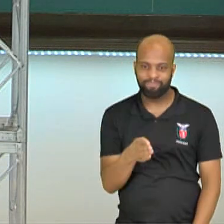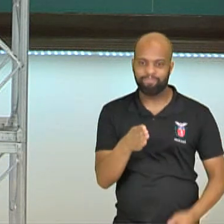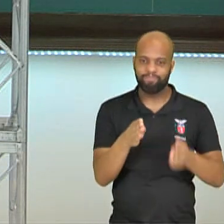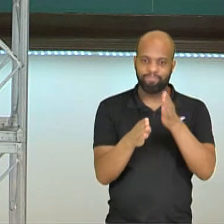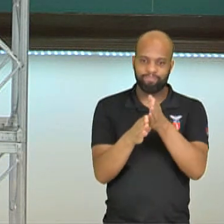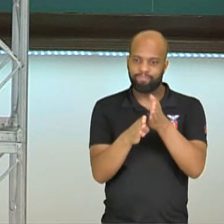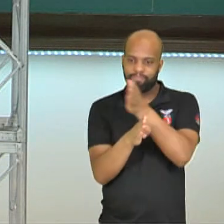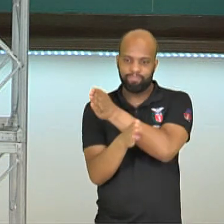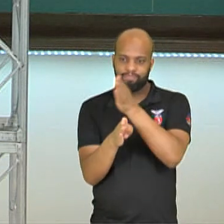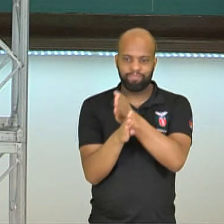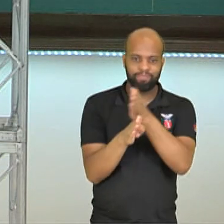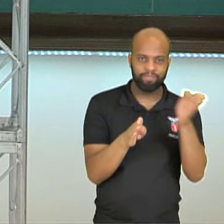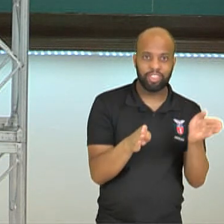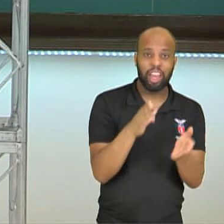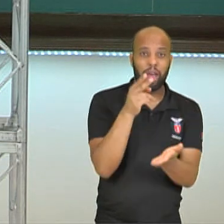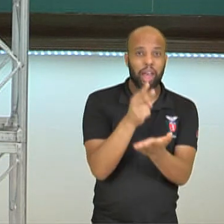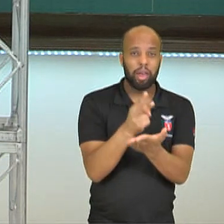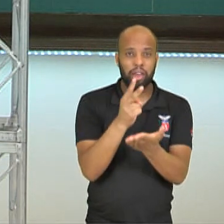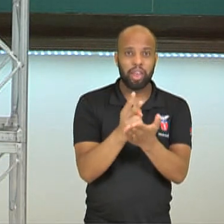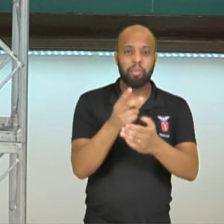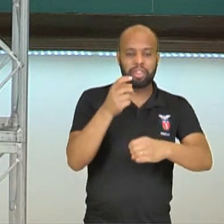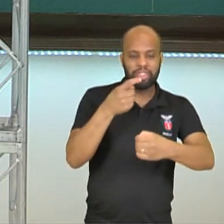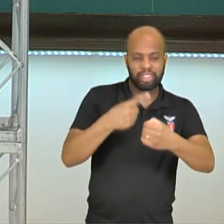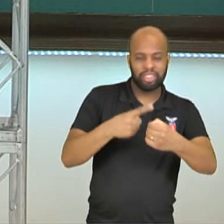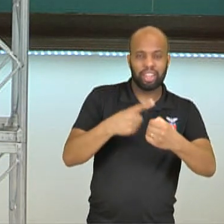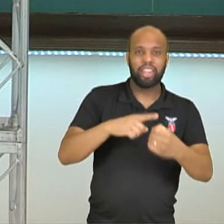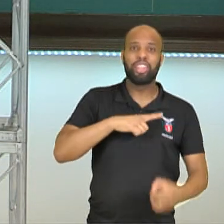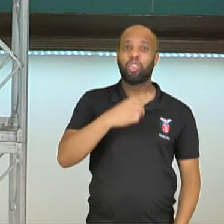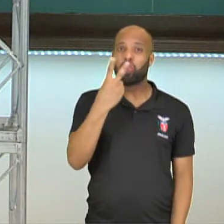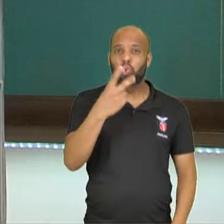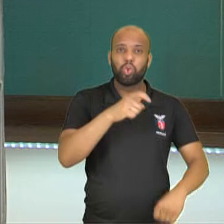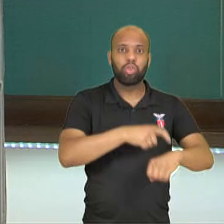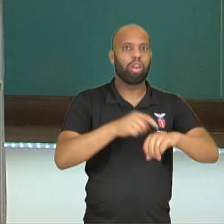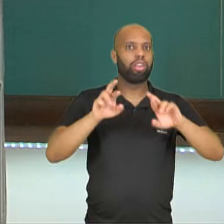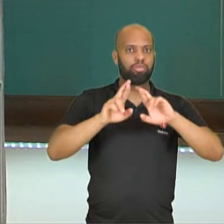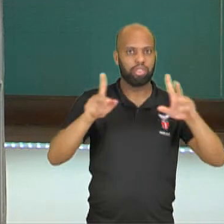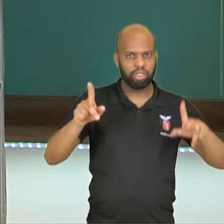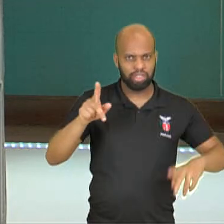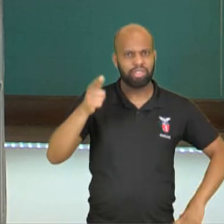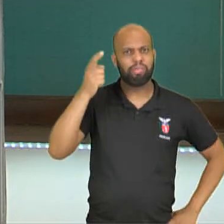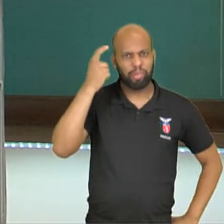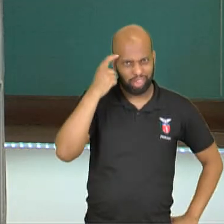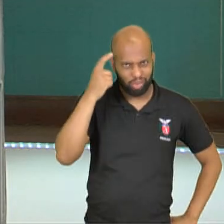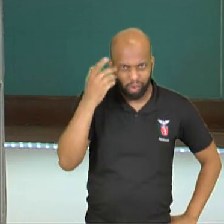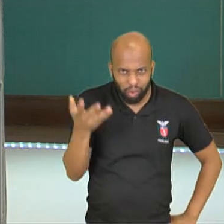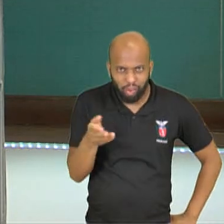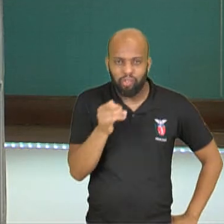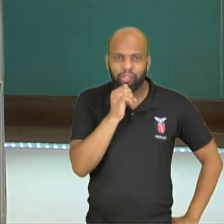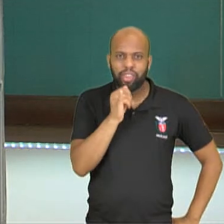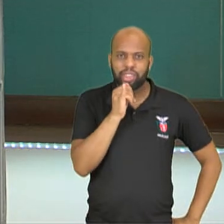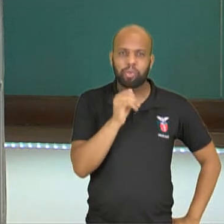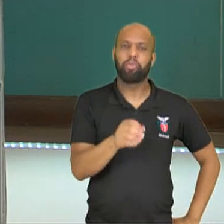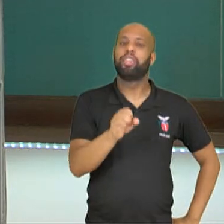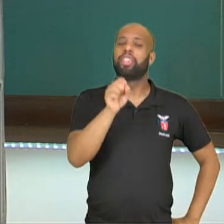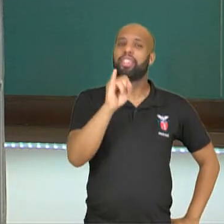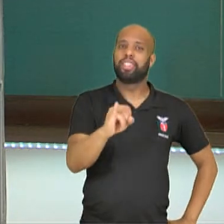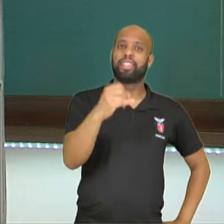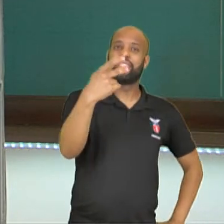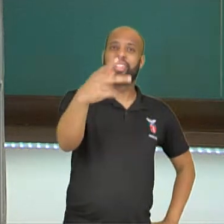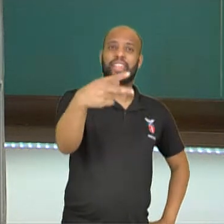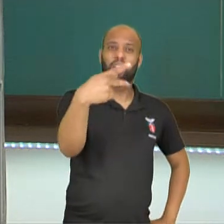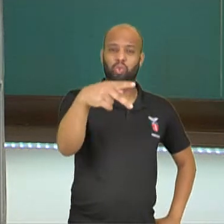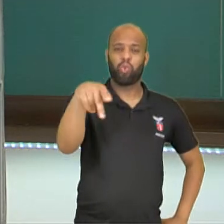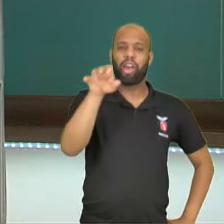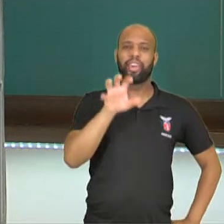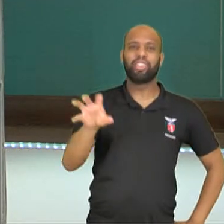cidades teriam 2 horários distintos. Agora imagine você que está acompanhando essa aula, se na sua localidade houvessem 2